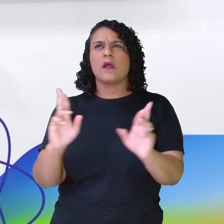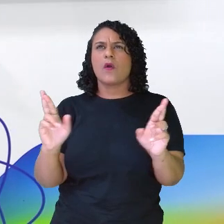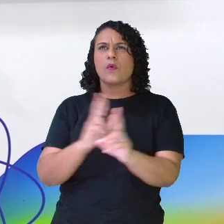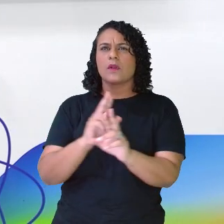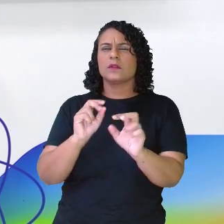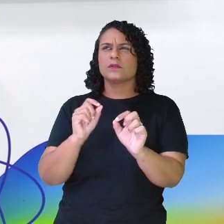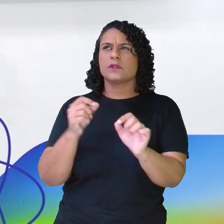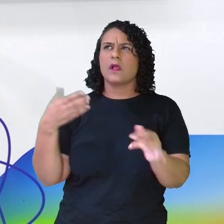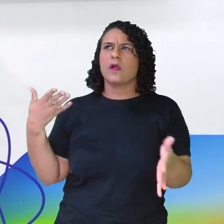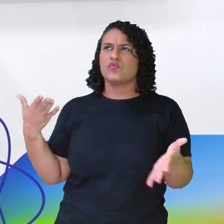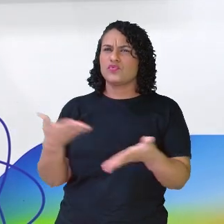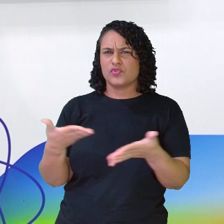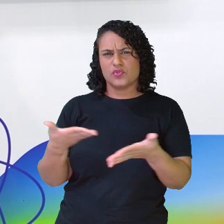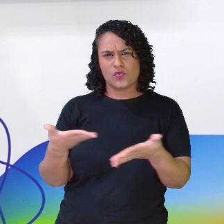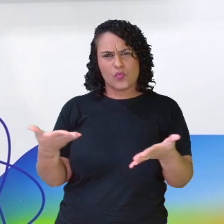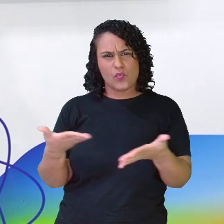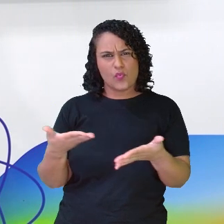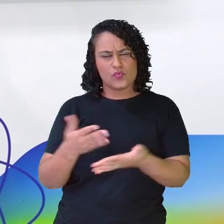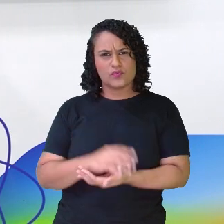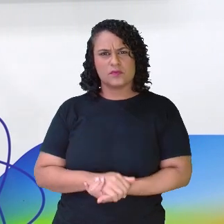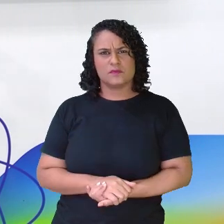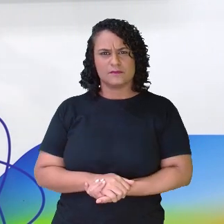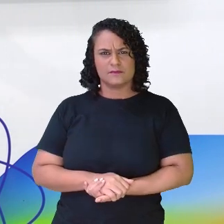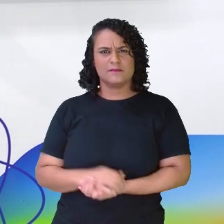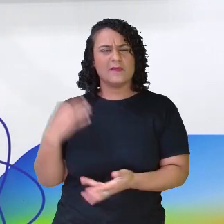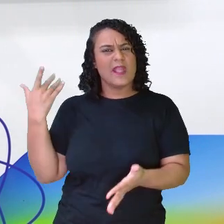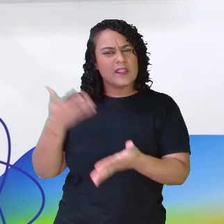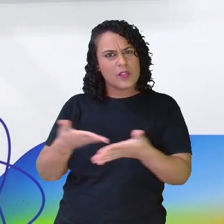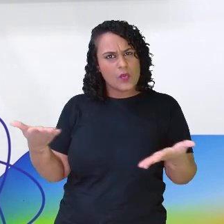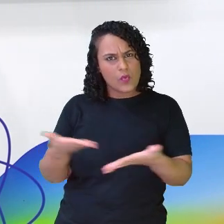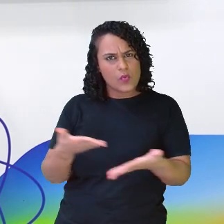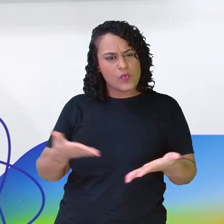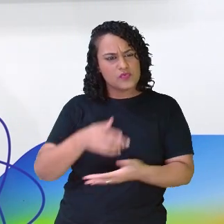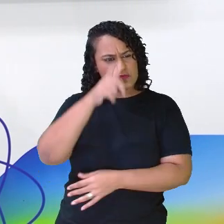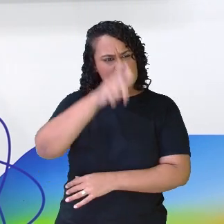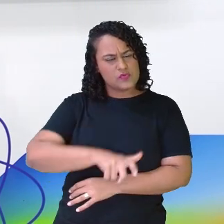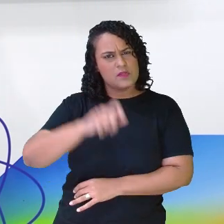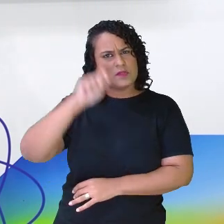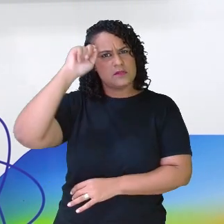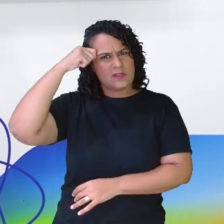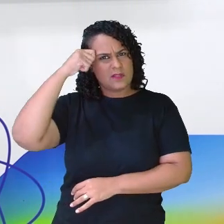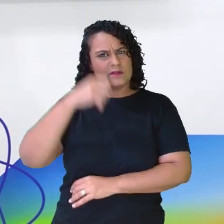nosso presente. Será que os negros ainda hoje sofrem preconceito,